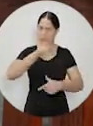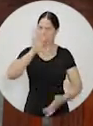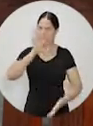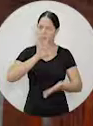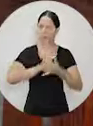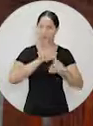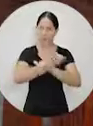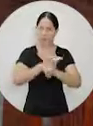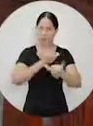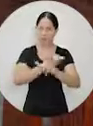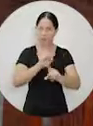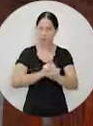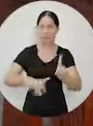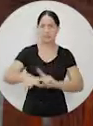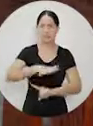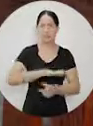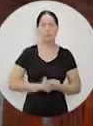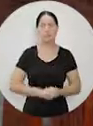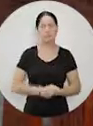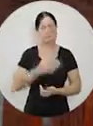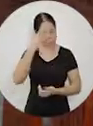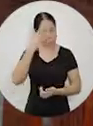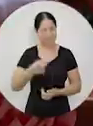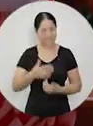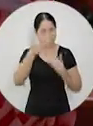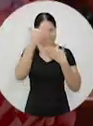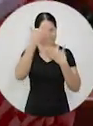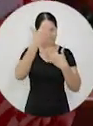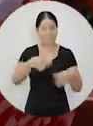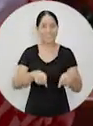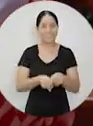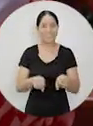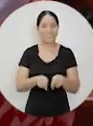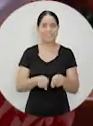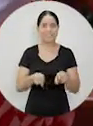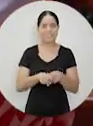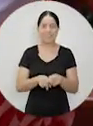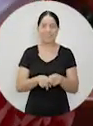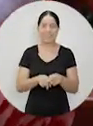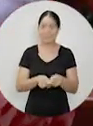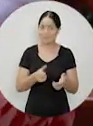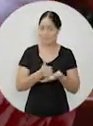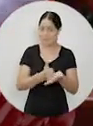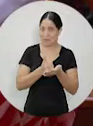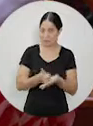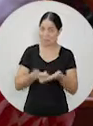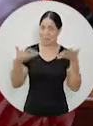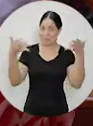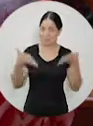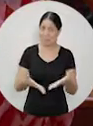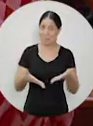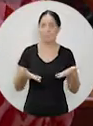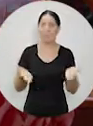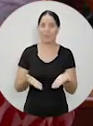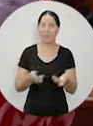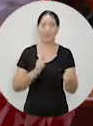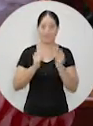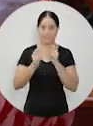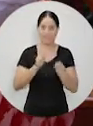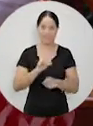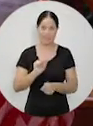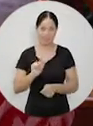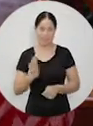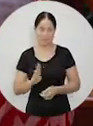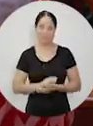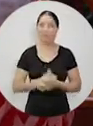fazer o seu papel, que é informar a sociedade. Com certeza. Eu gostaria de te agradecer, então, por sua colaboração e presença aqui também com a gente no